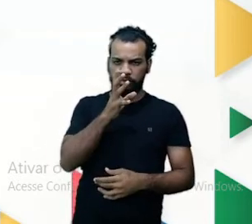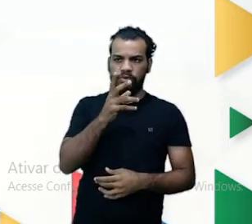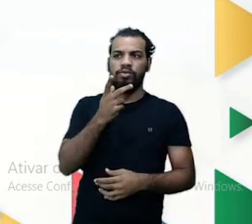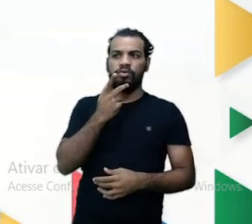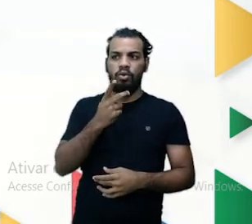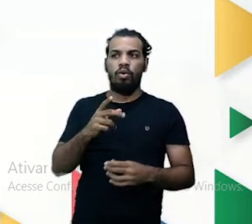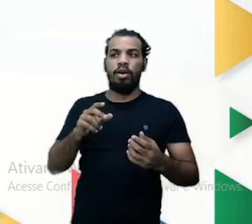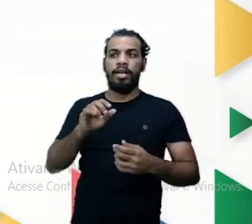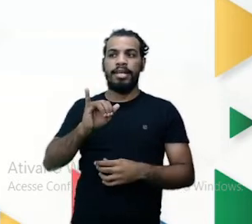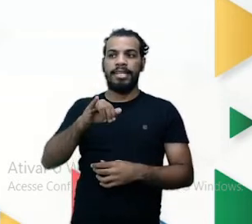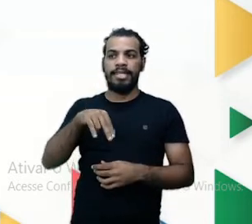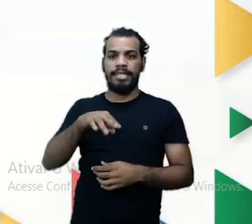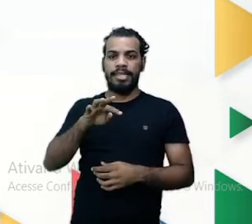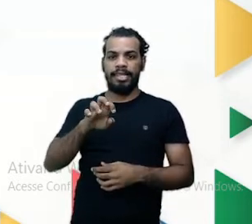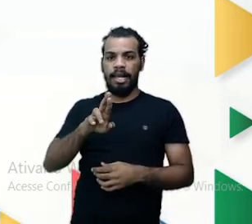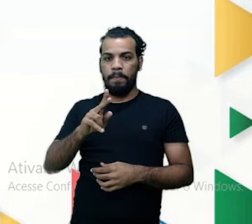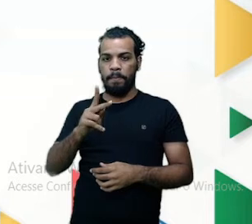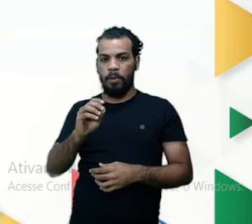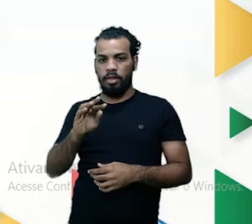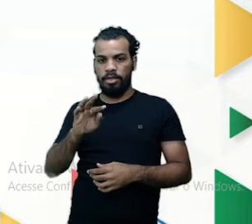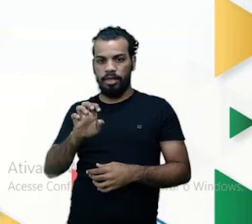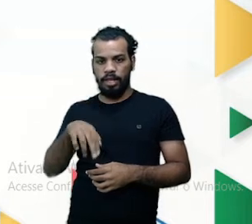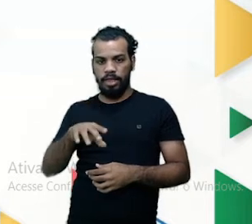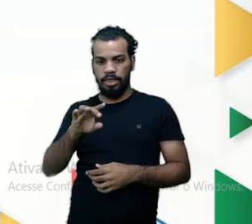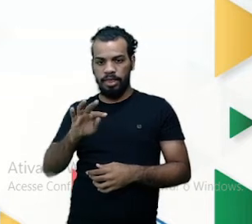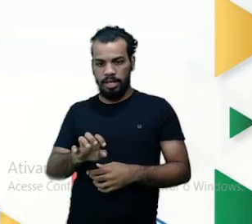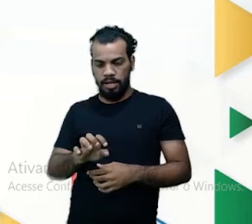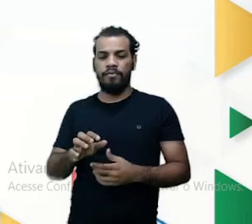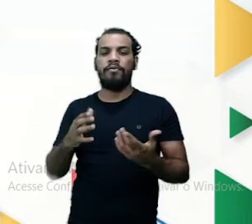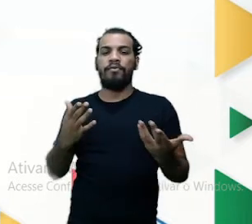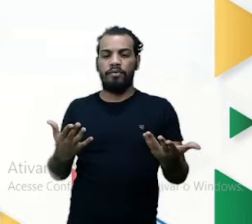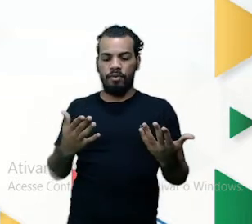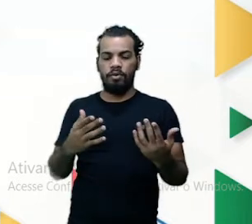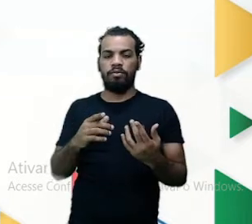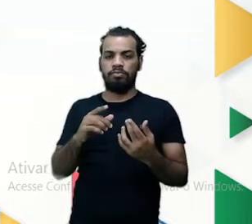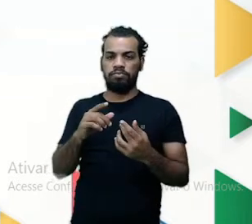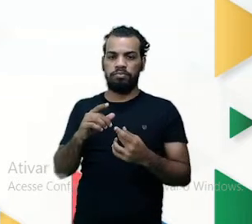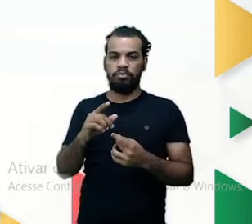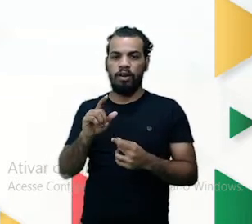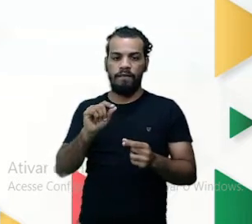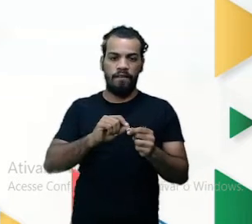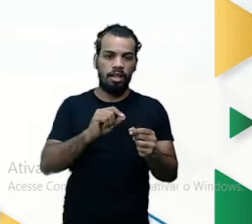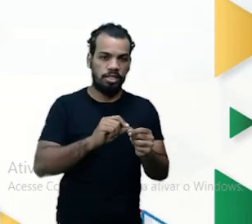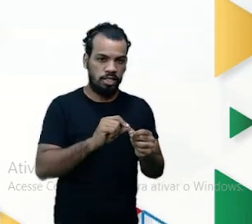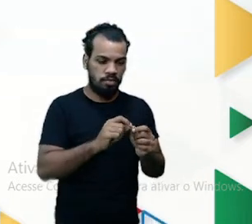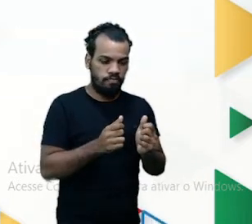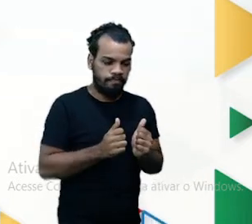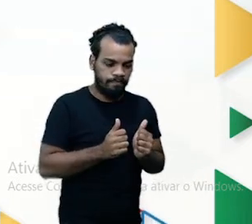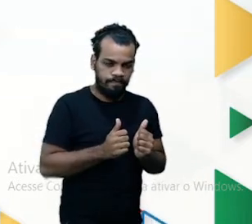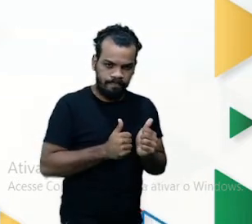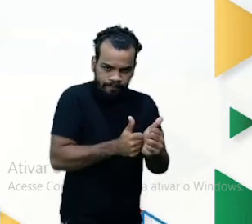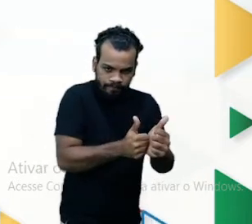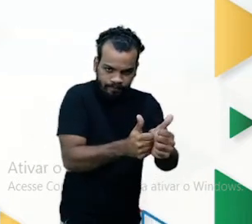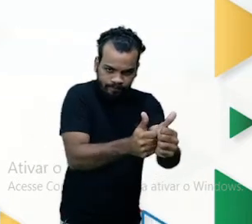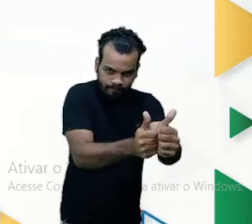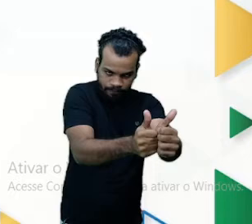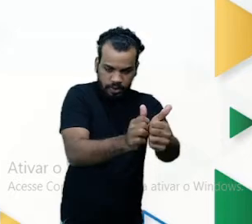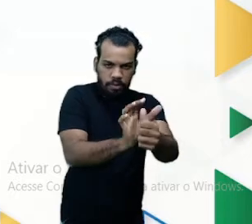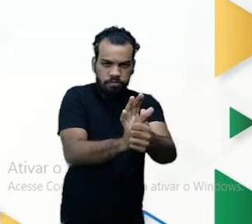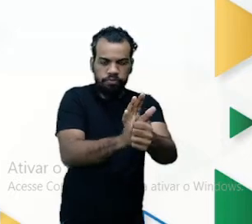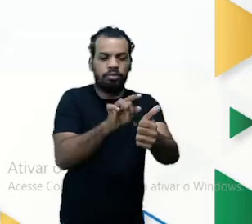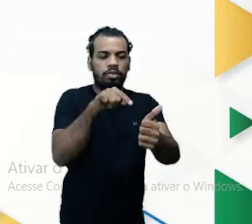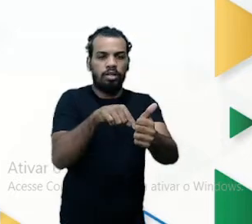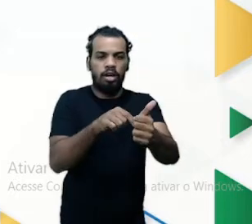de interpotente, ou seja, o ponto de aplicação da força potente, ela vai ficar entre o ponto